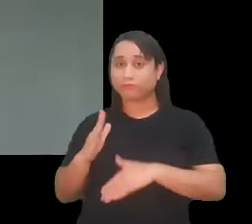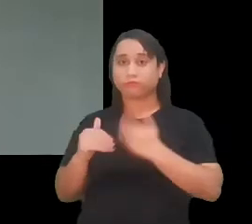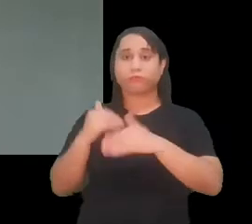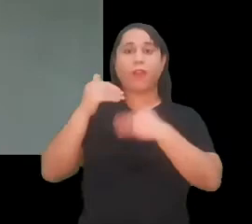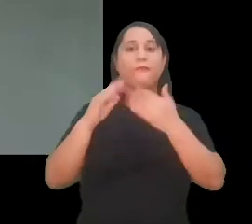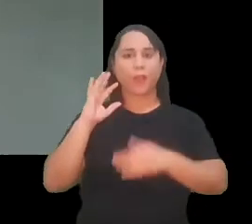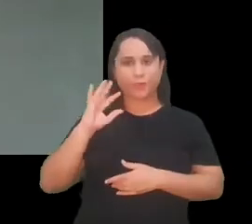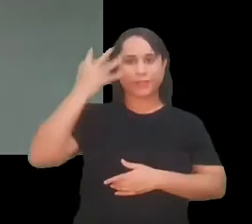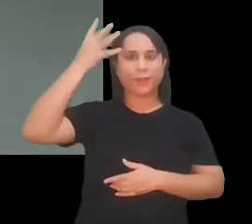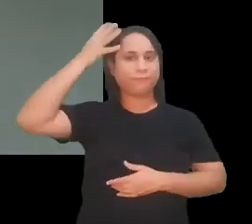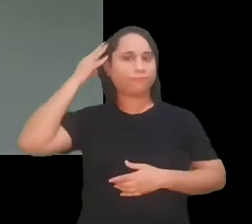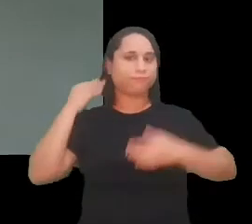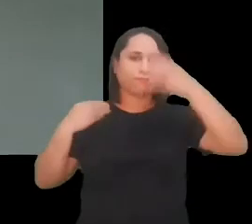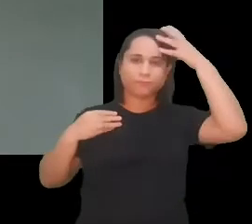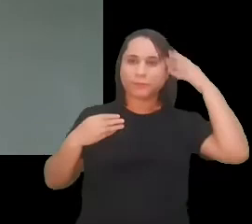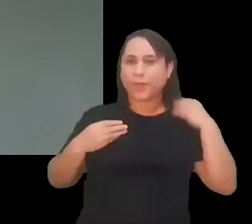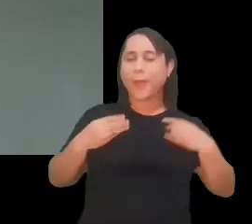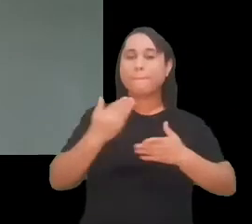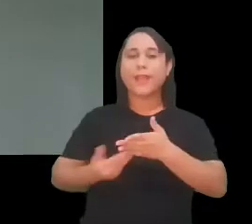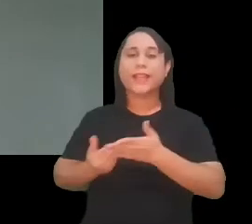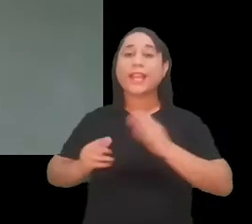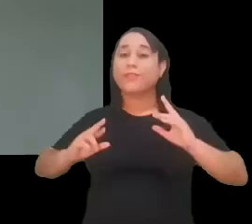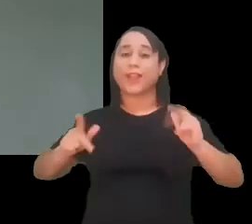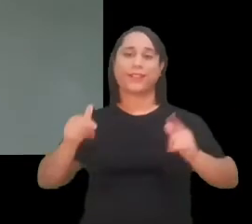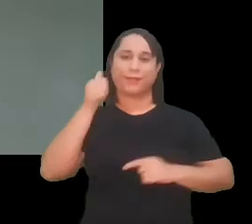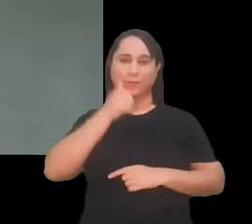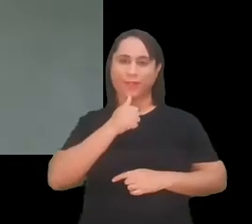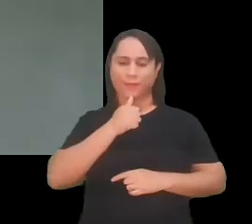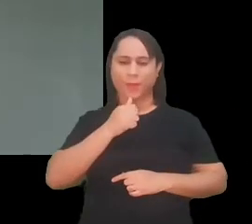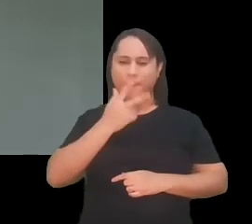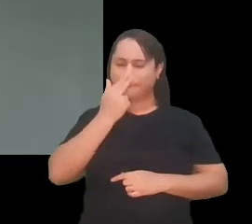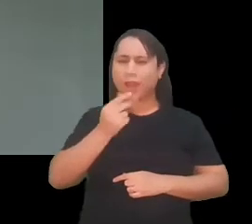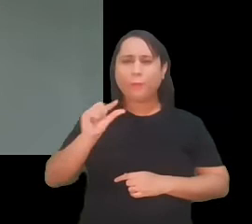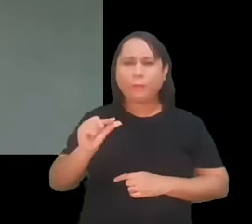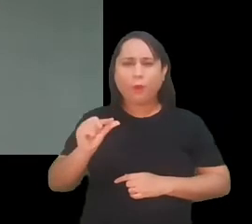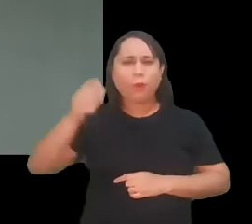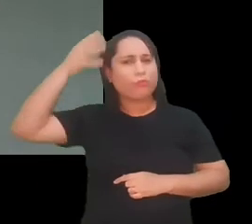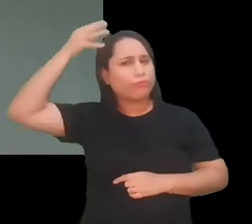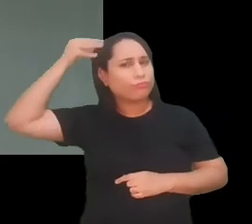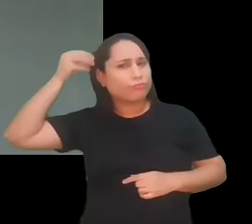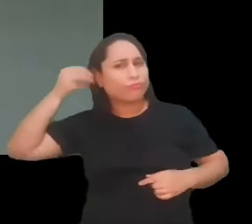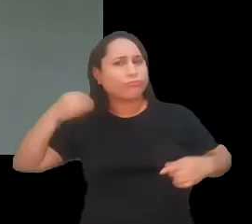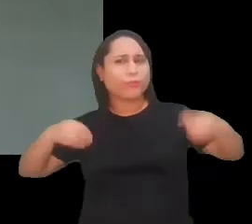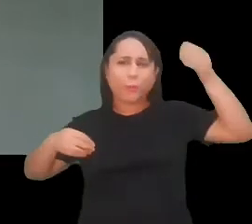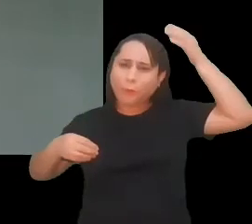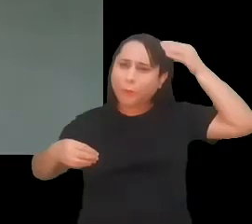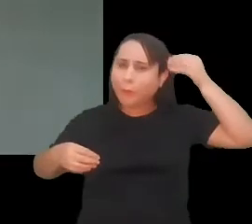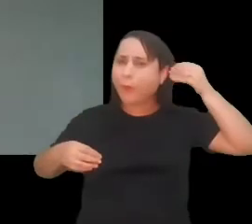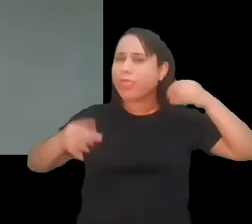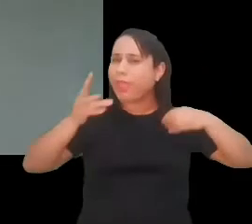homem. Na mulher é uma perda em que vai raleando devagarzinho o cocuruco da cabeça, mas nunca fica aquele lisão